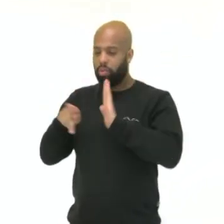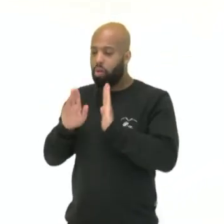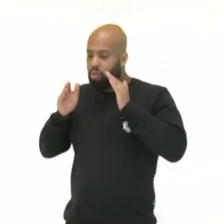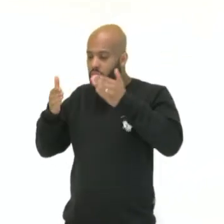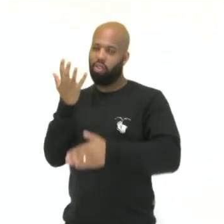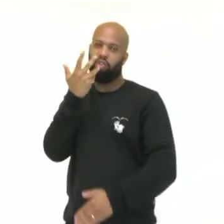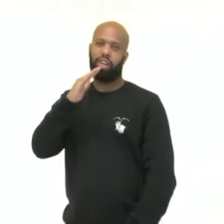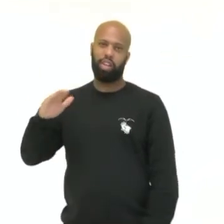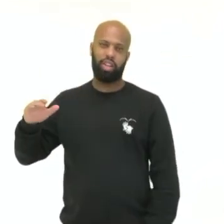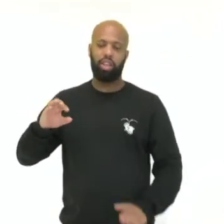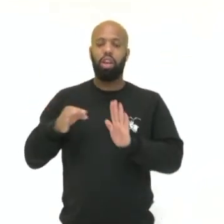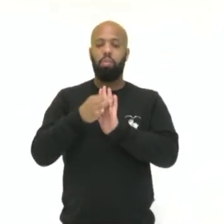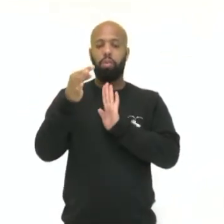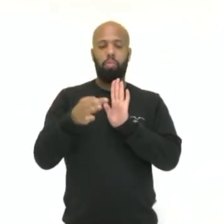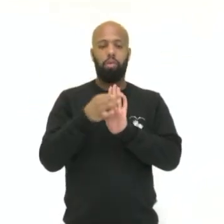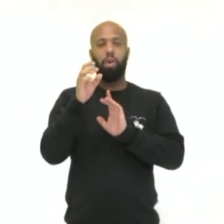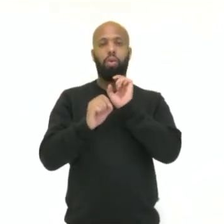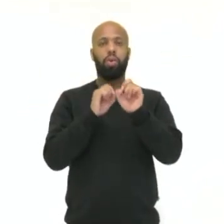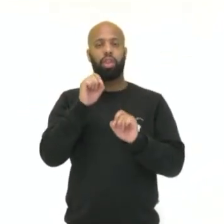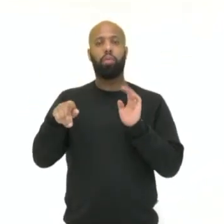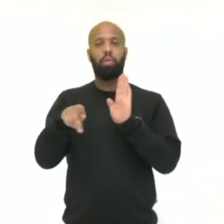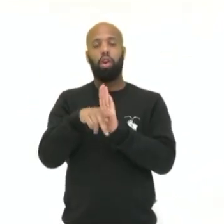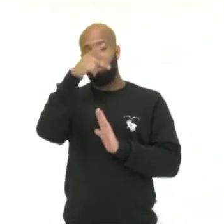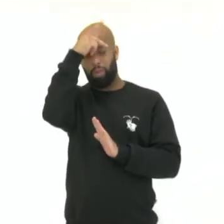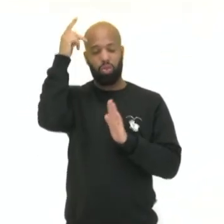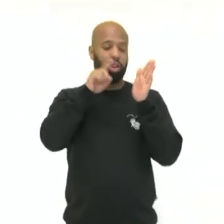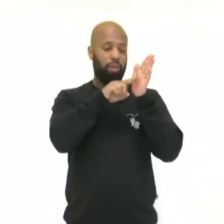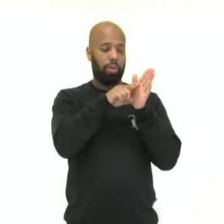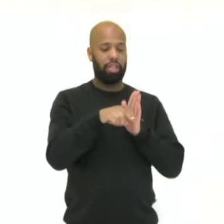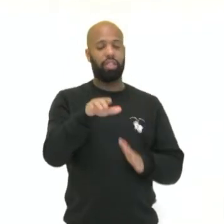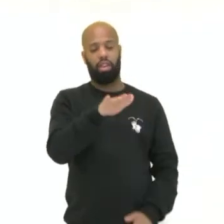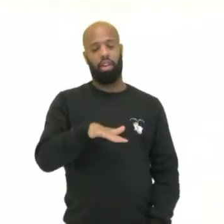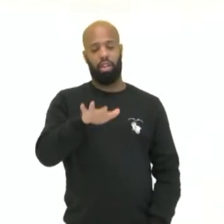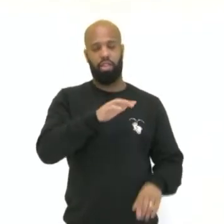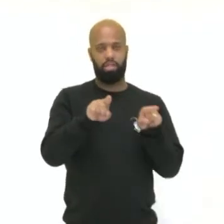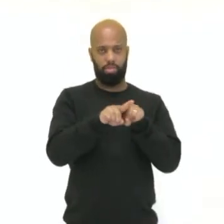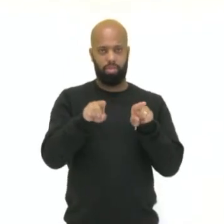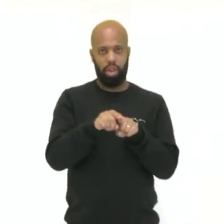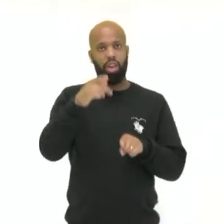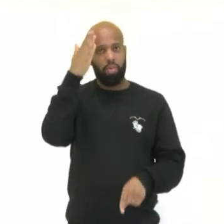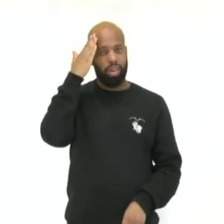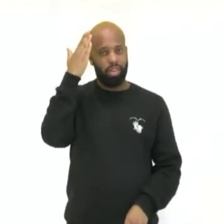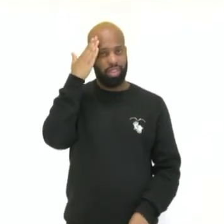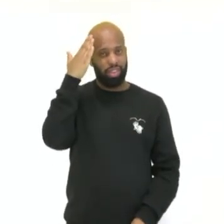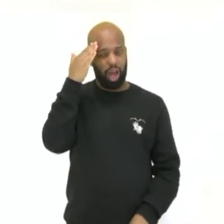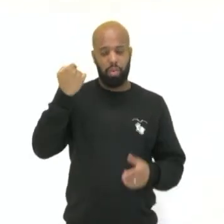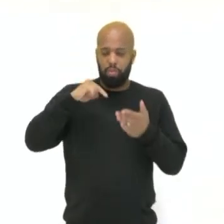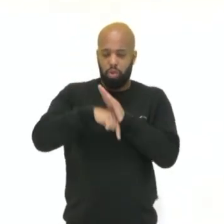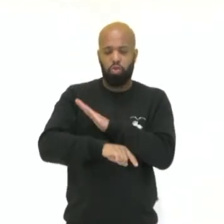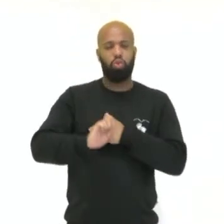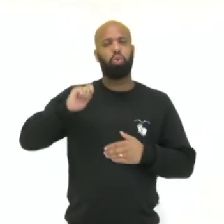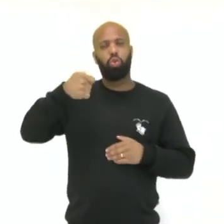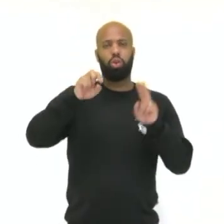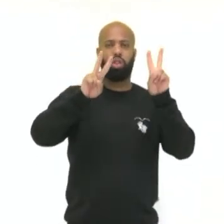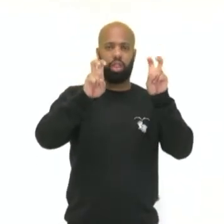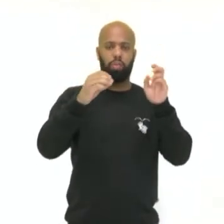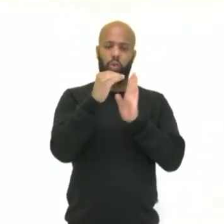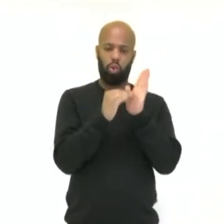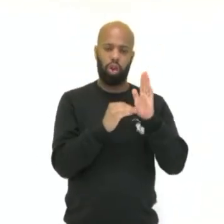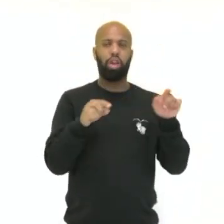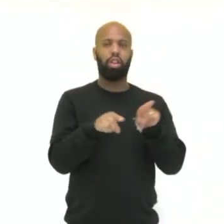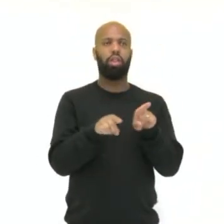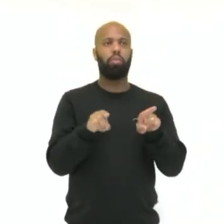Trazer os argumentos de autoridade, a fala de especialistas ou autoridades no assunto da temática e também a fala